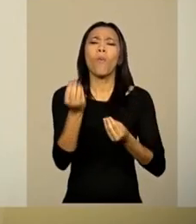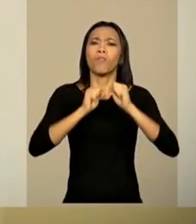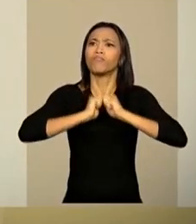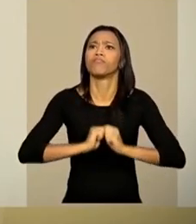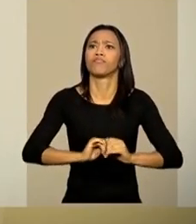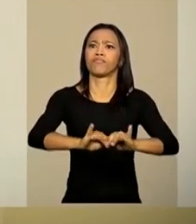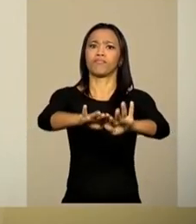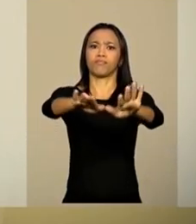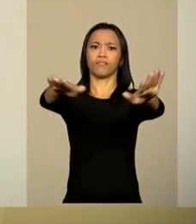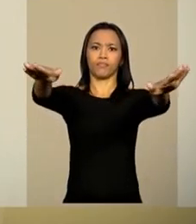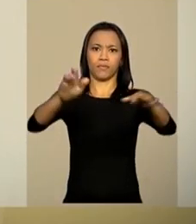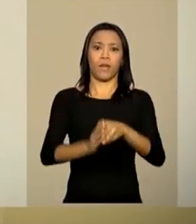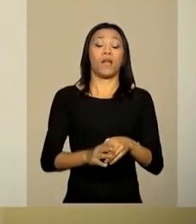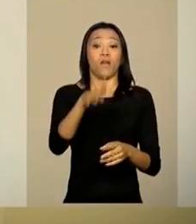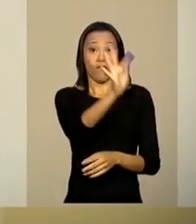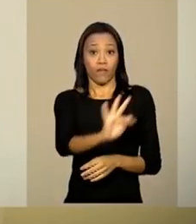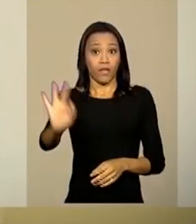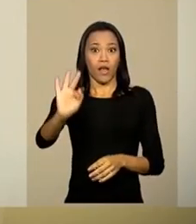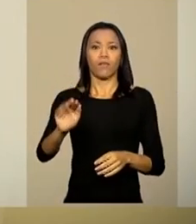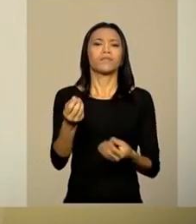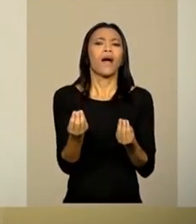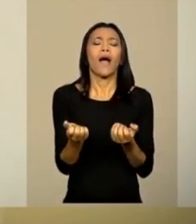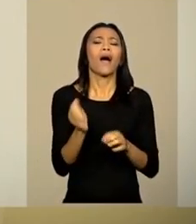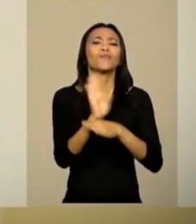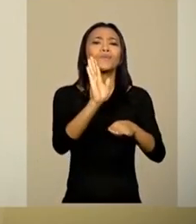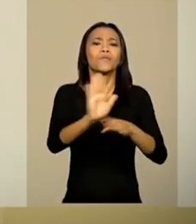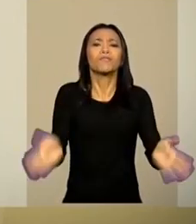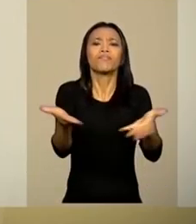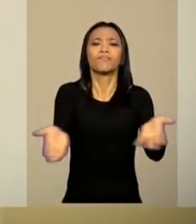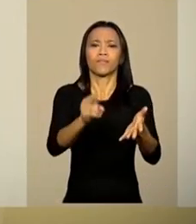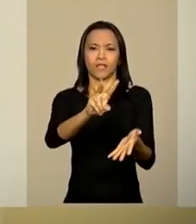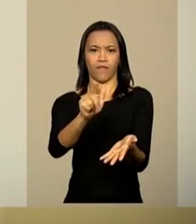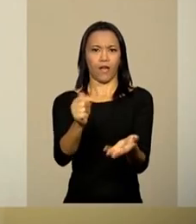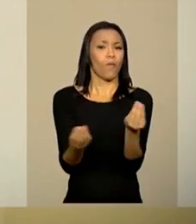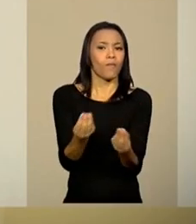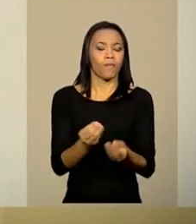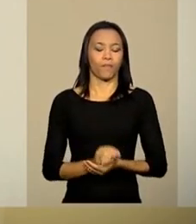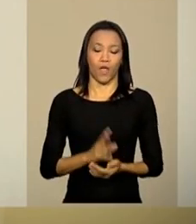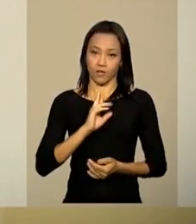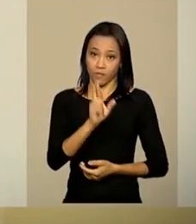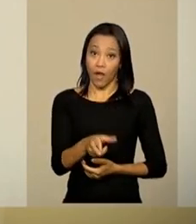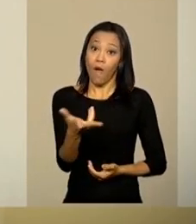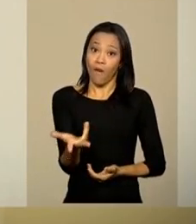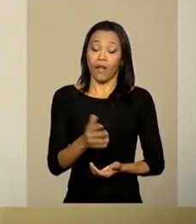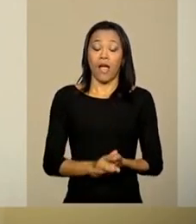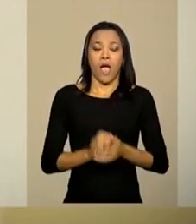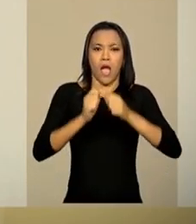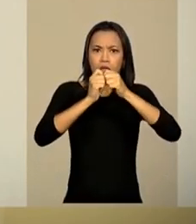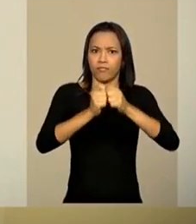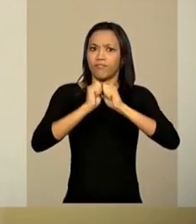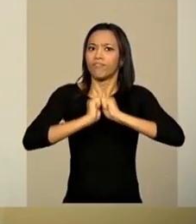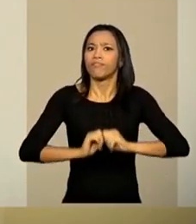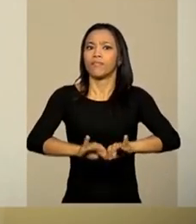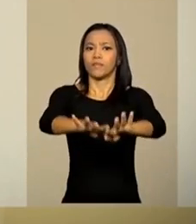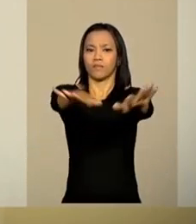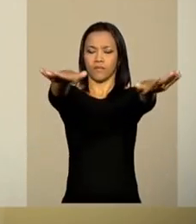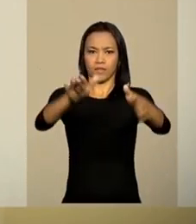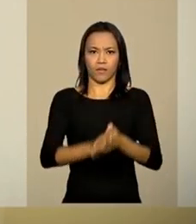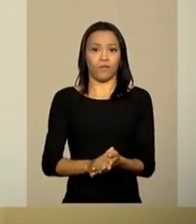de Ensino Superior está ajudando a ampliação das vagas, presidenta, olha, Max, a expansão da rede federal de ensino